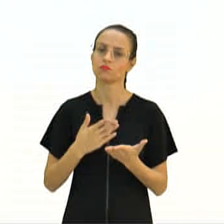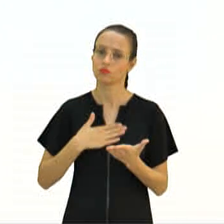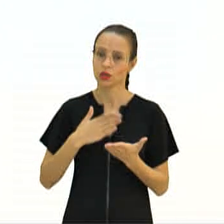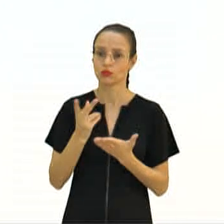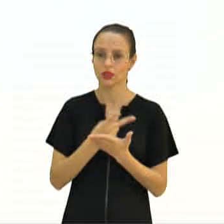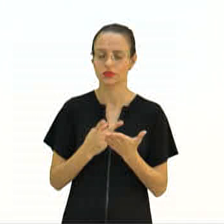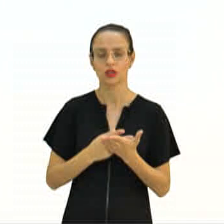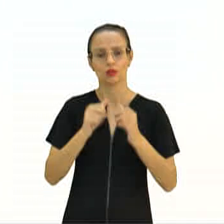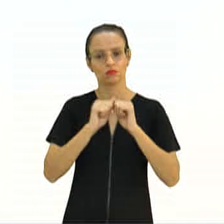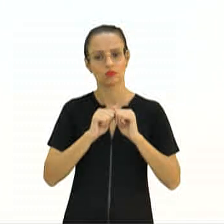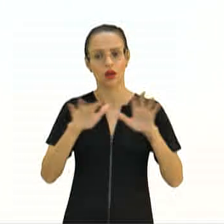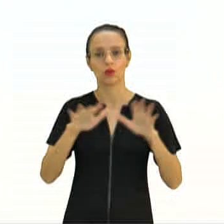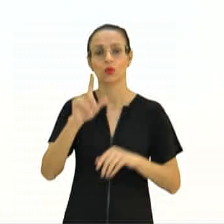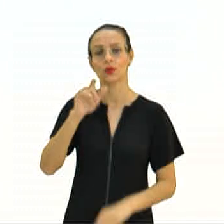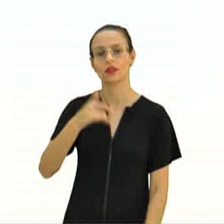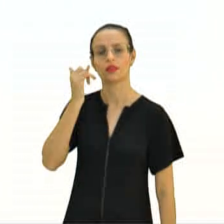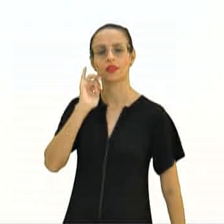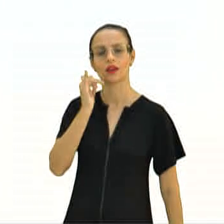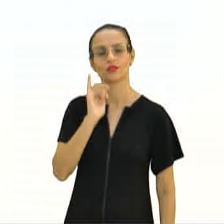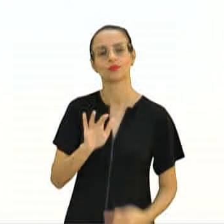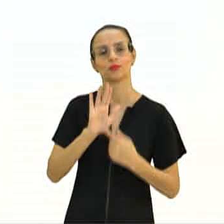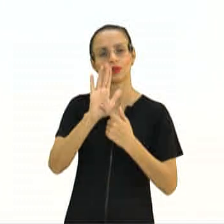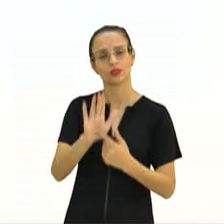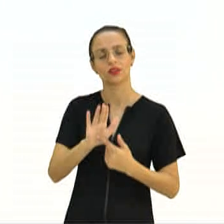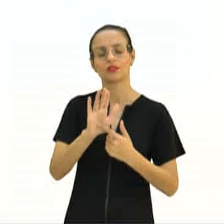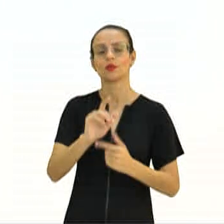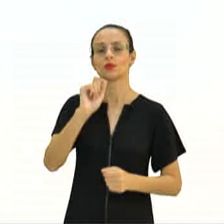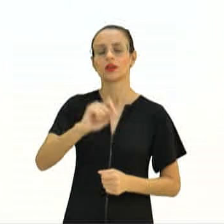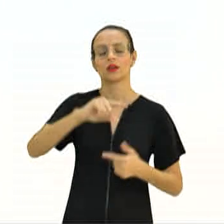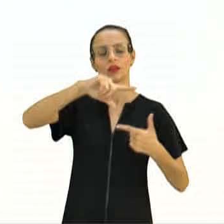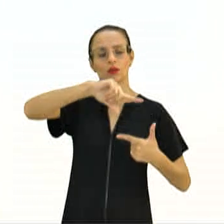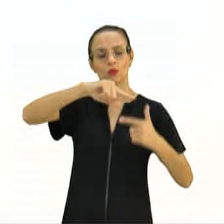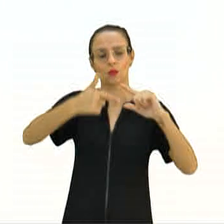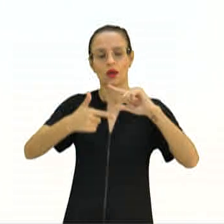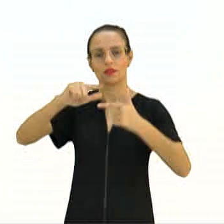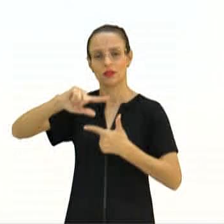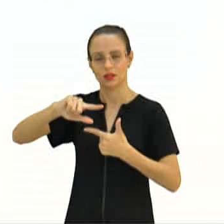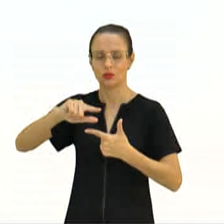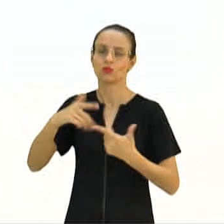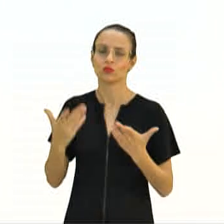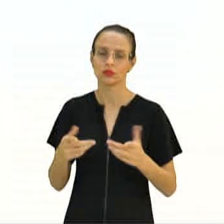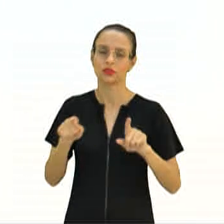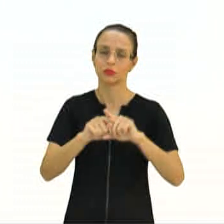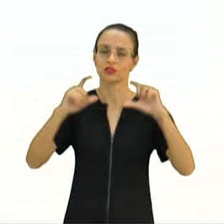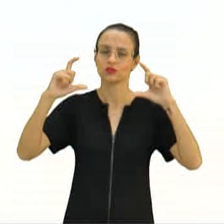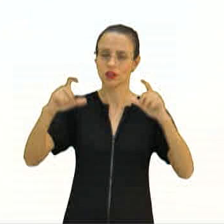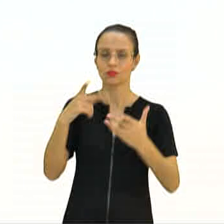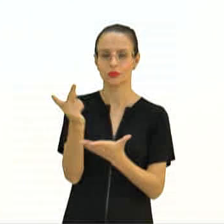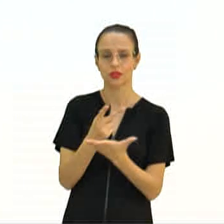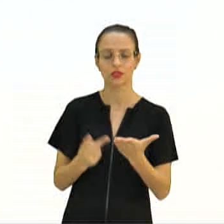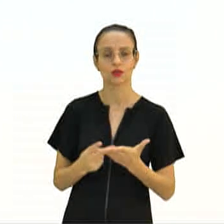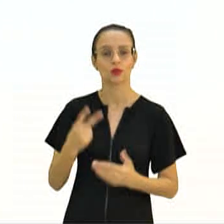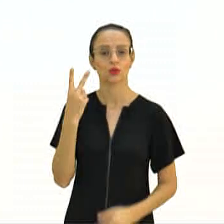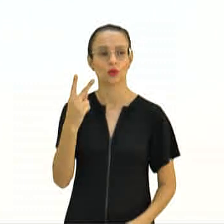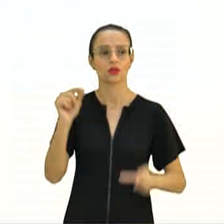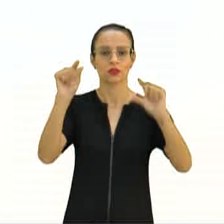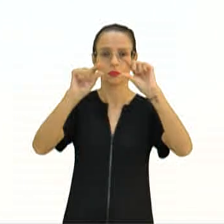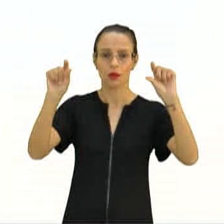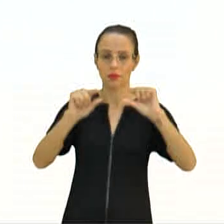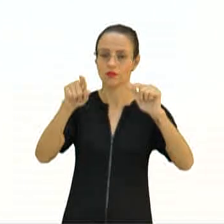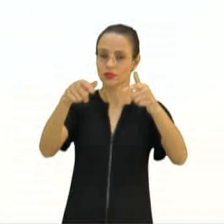desenho passasse a ser narrativo, revelando-se em quadrinhos, charges e cartoons. Temos 2 enunciados e você